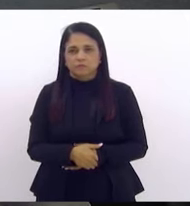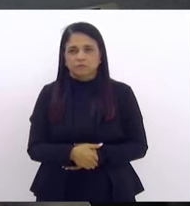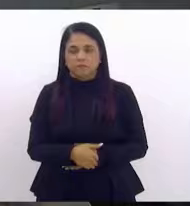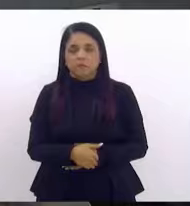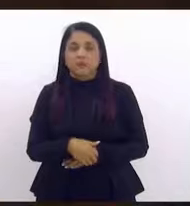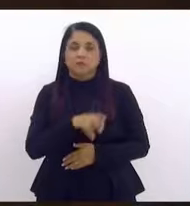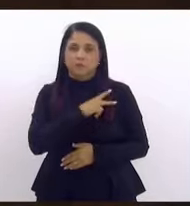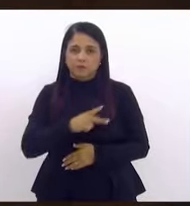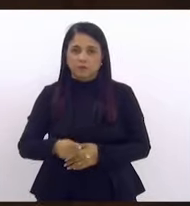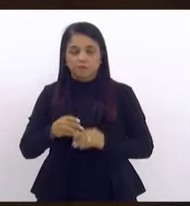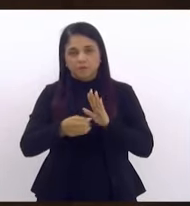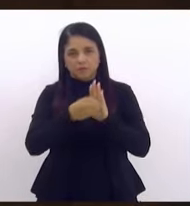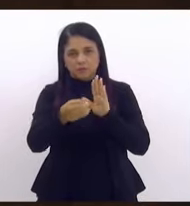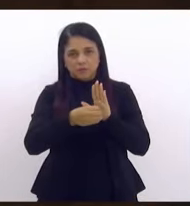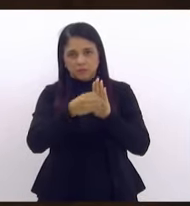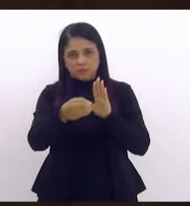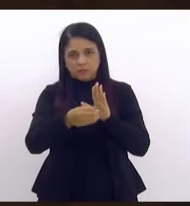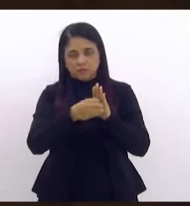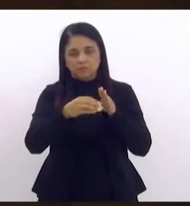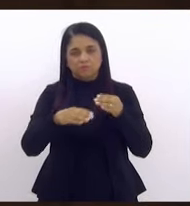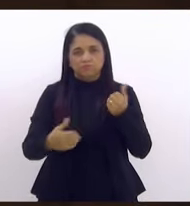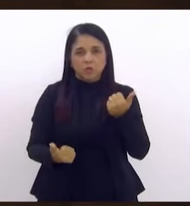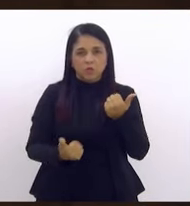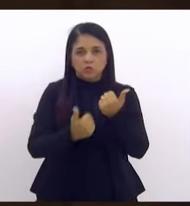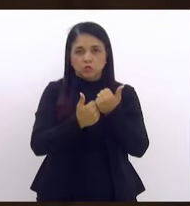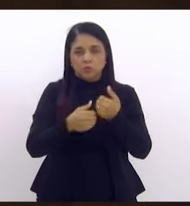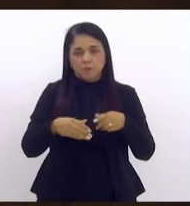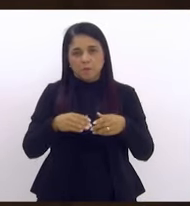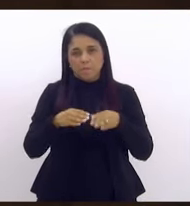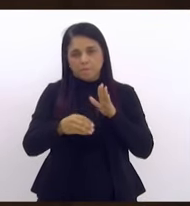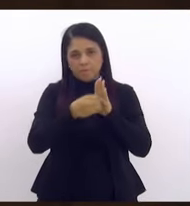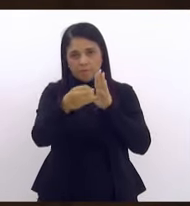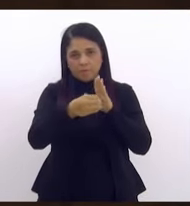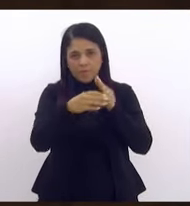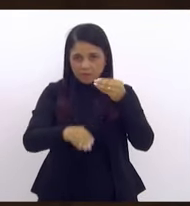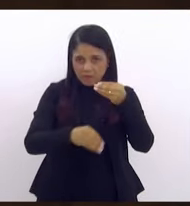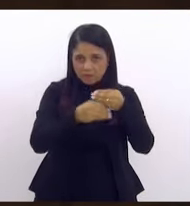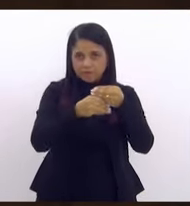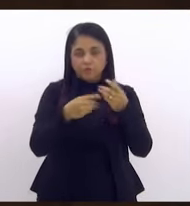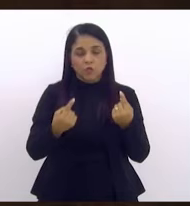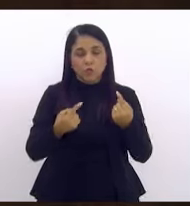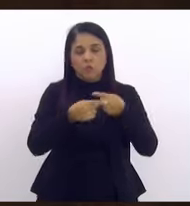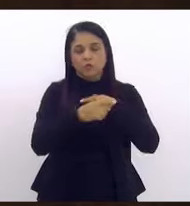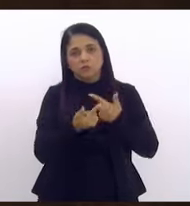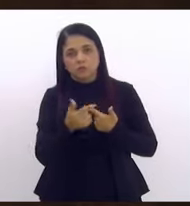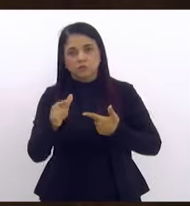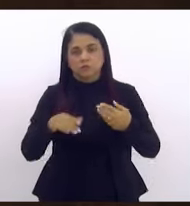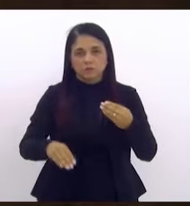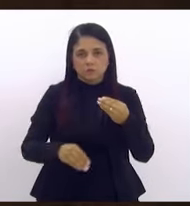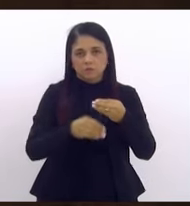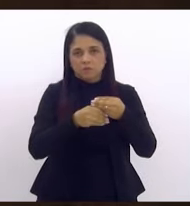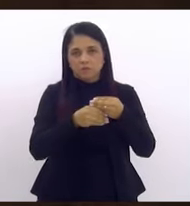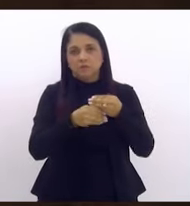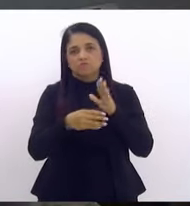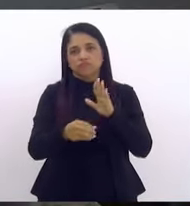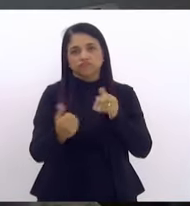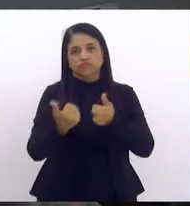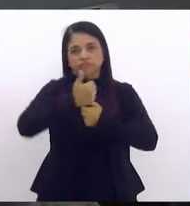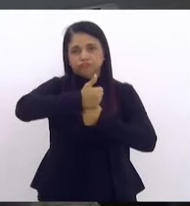Senhor presidente, o parecer é favorável com subemenda à emenda número 15, contrário às demais emendas, concluindo por